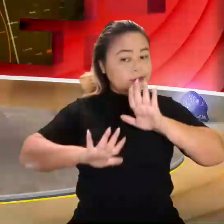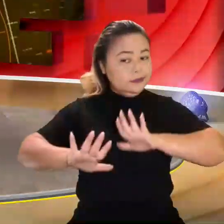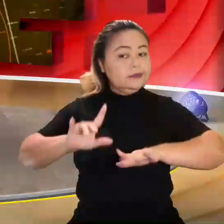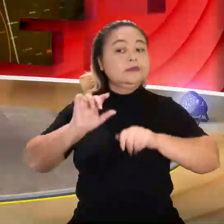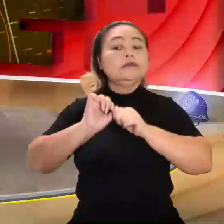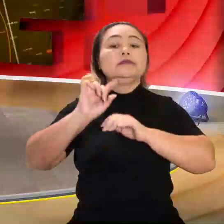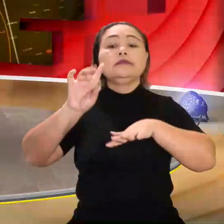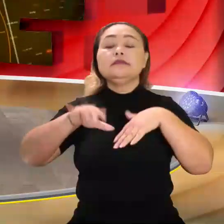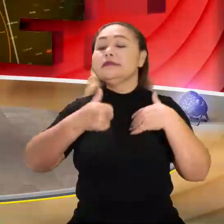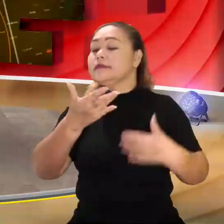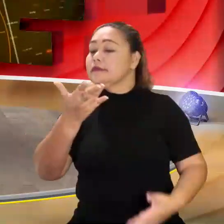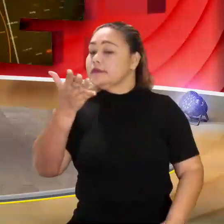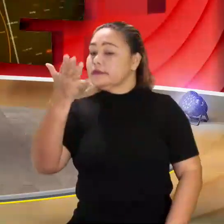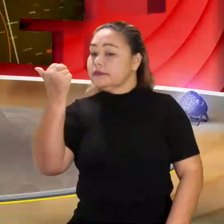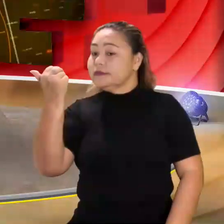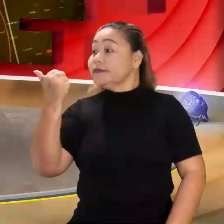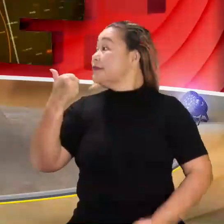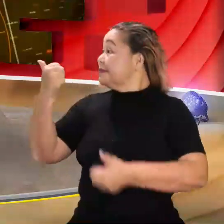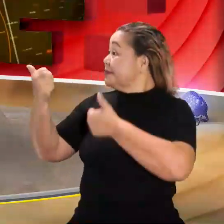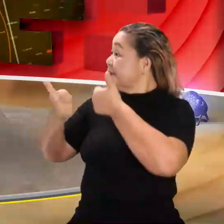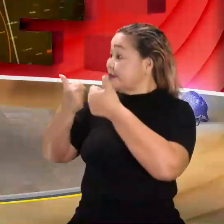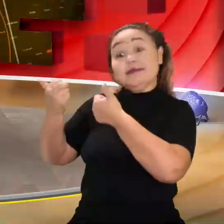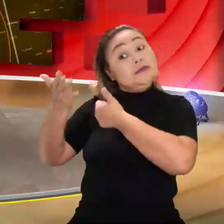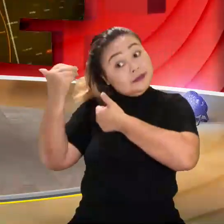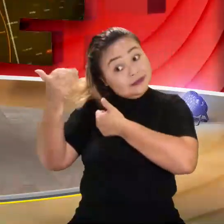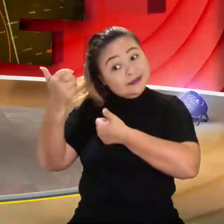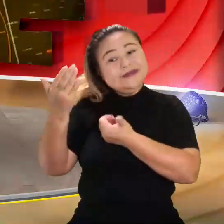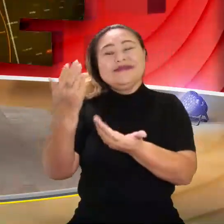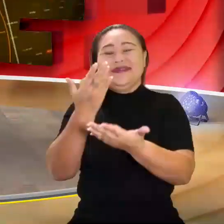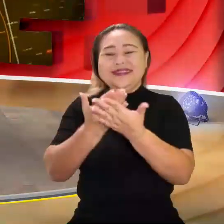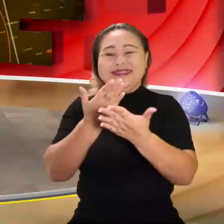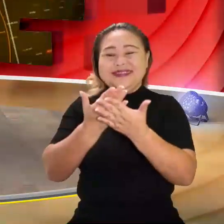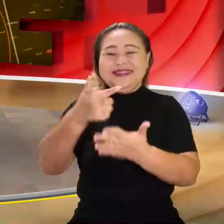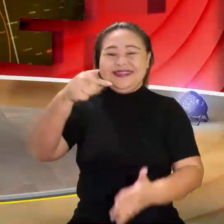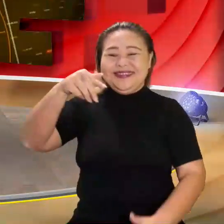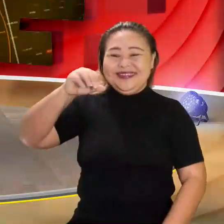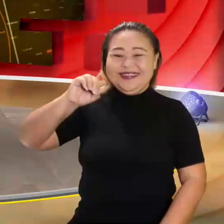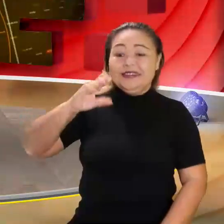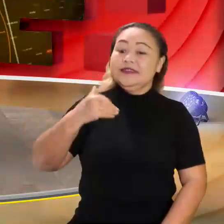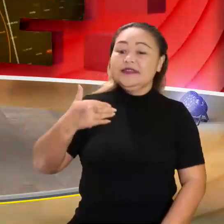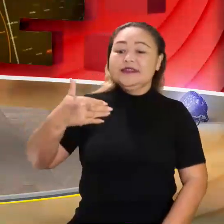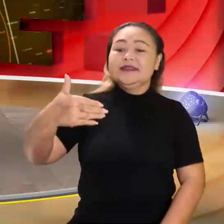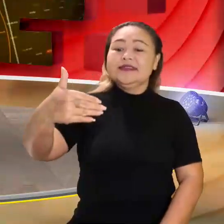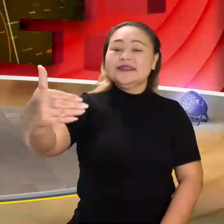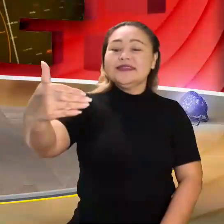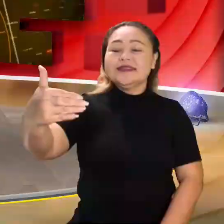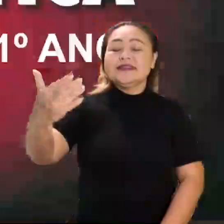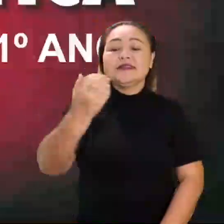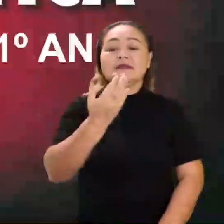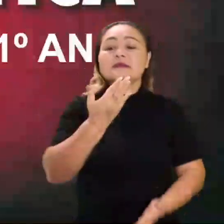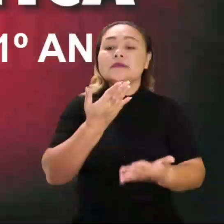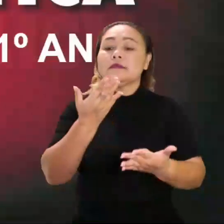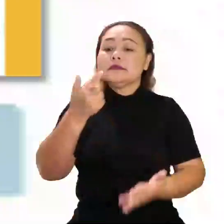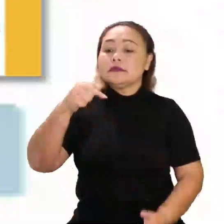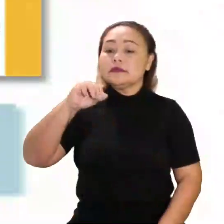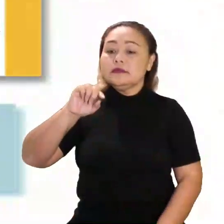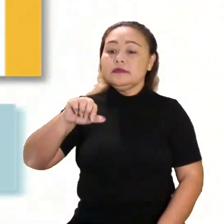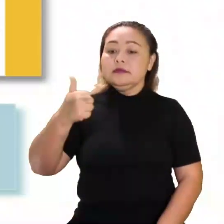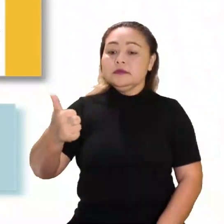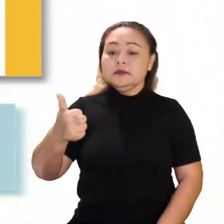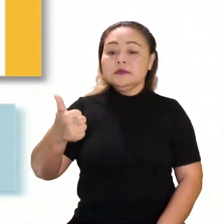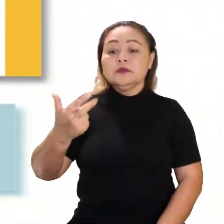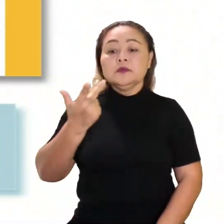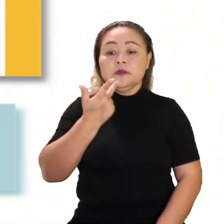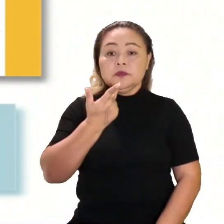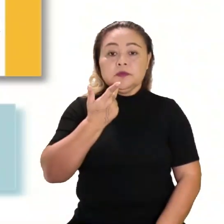né? Então vamos lá, professora Adelina, vamos lá na aula 70, é assim que a gente começa. Aula 70.1 e a gente